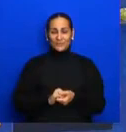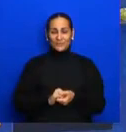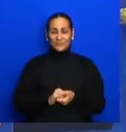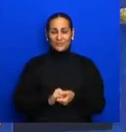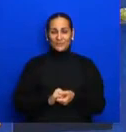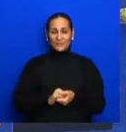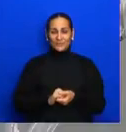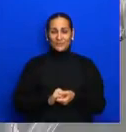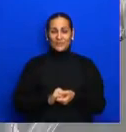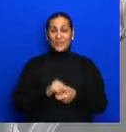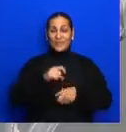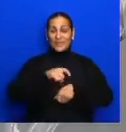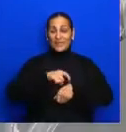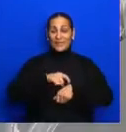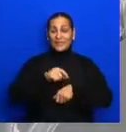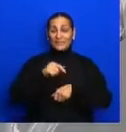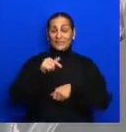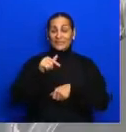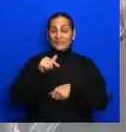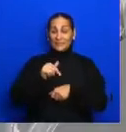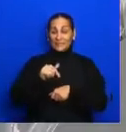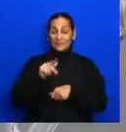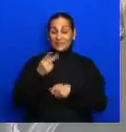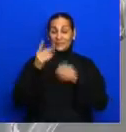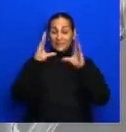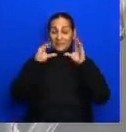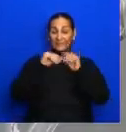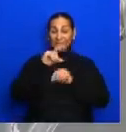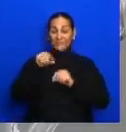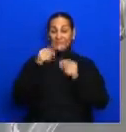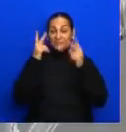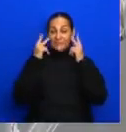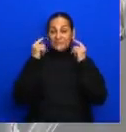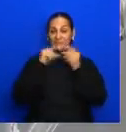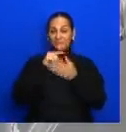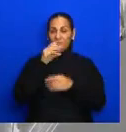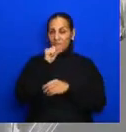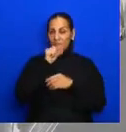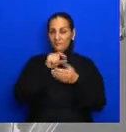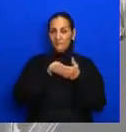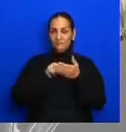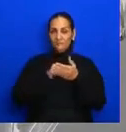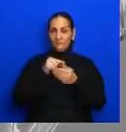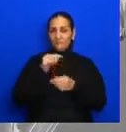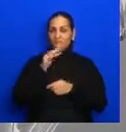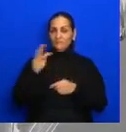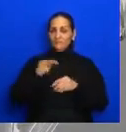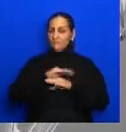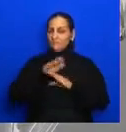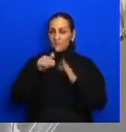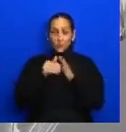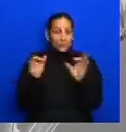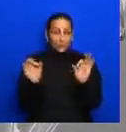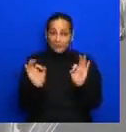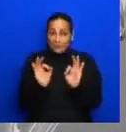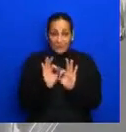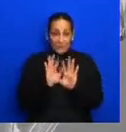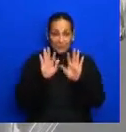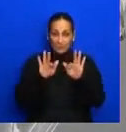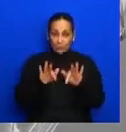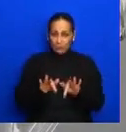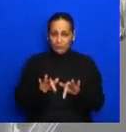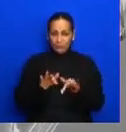Facebook. Às 19 horas, realizamos aqui o sorteio da extração regular de sábado da Loteria Federal, já com todos os